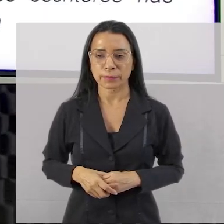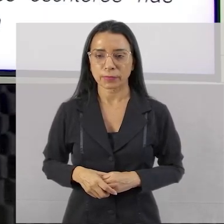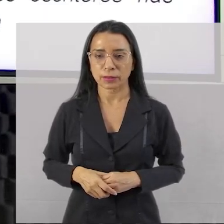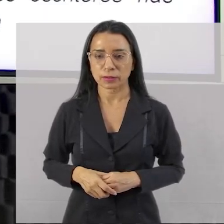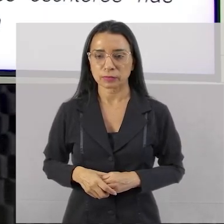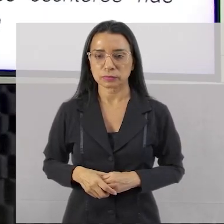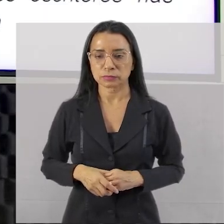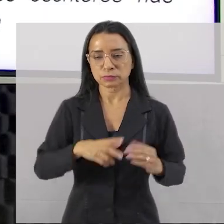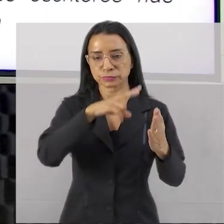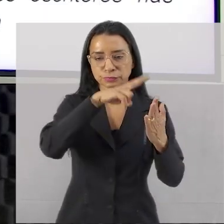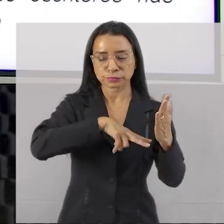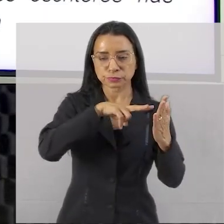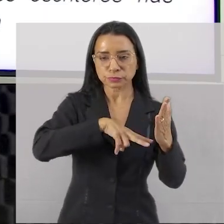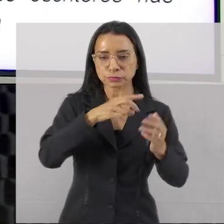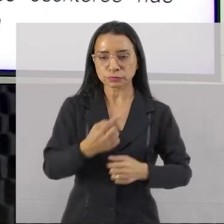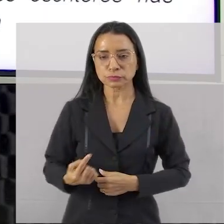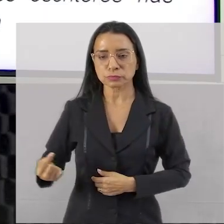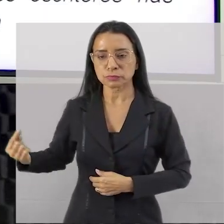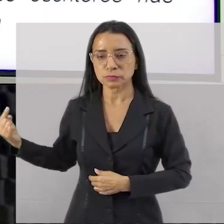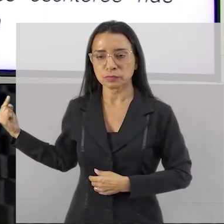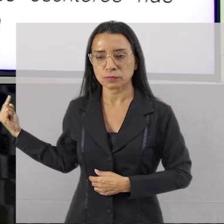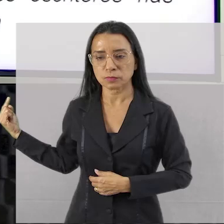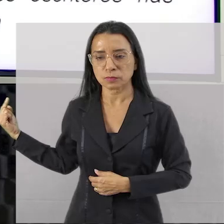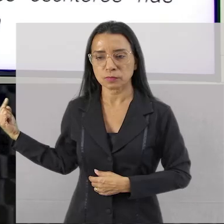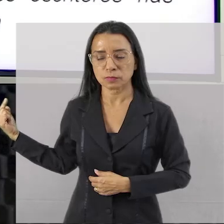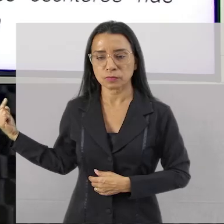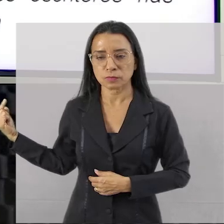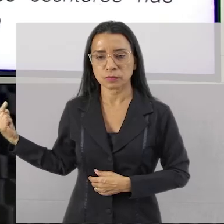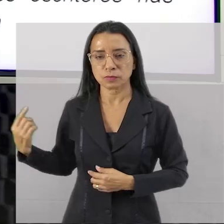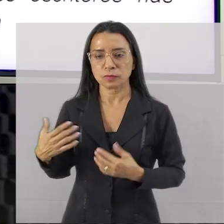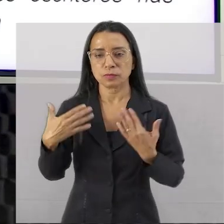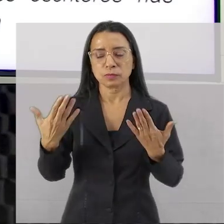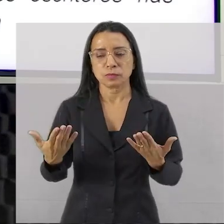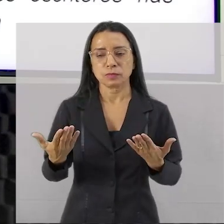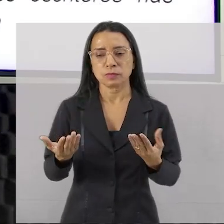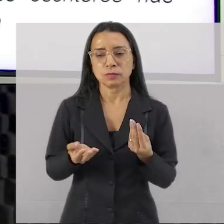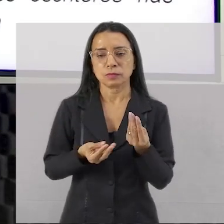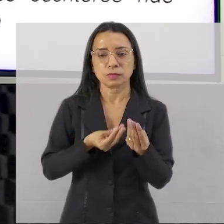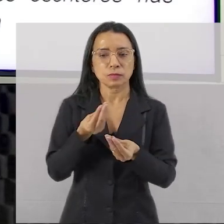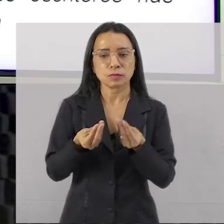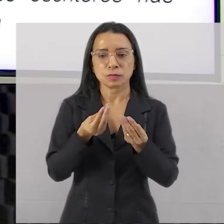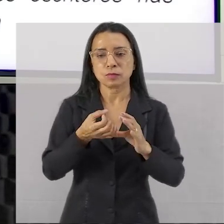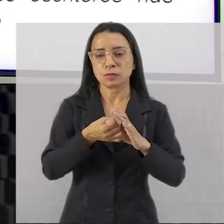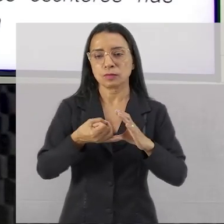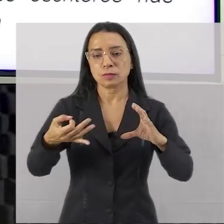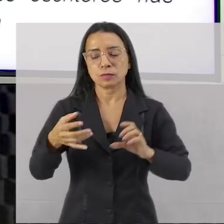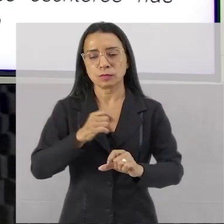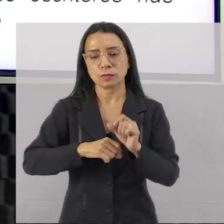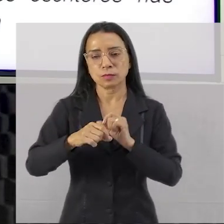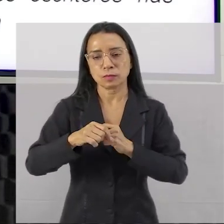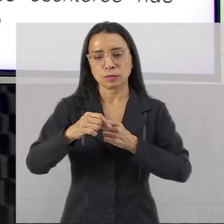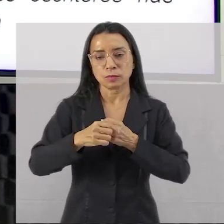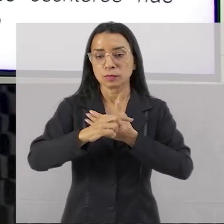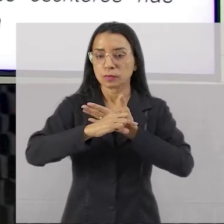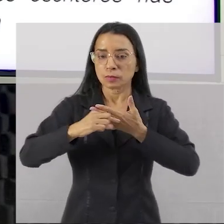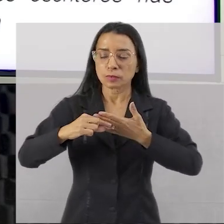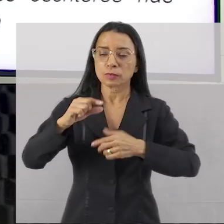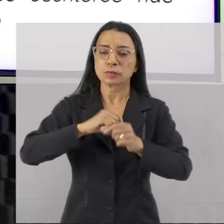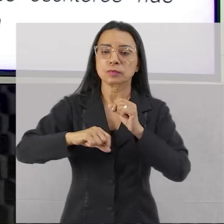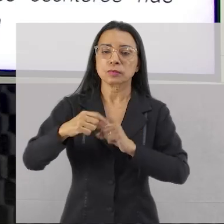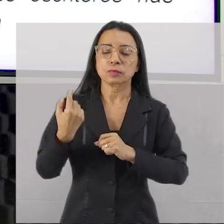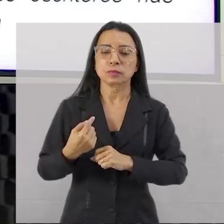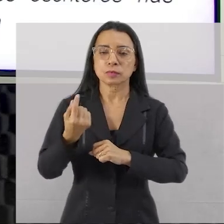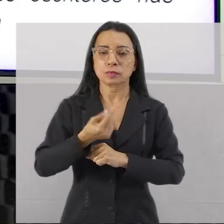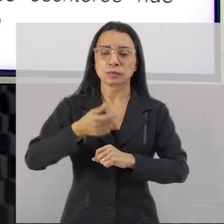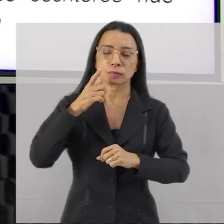vista as características empregadas pelos escritores nas obras. Então, é por meio das características dos escritores que a gente consegue,